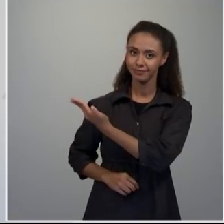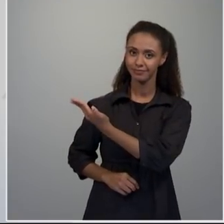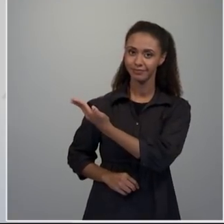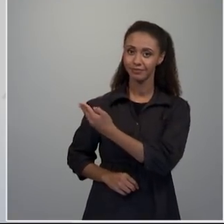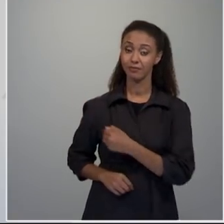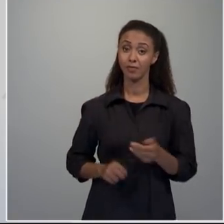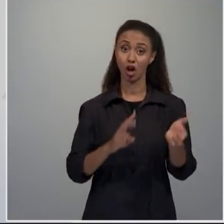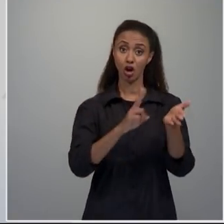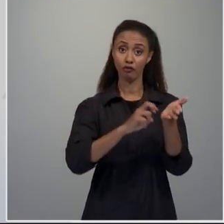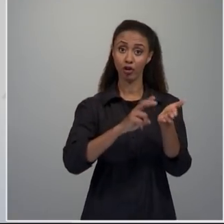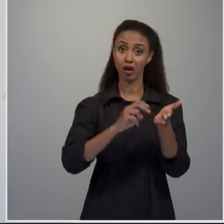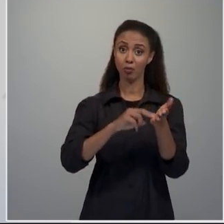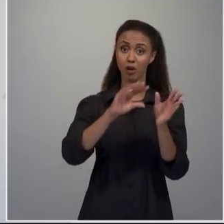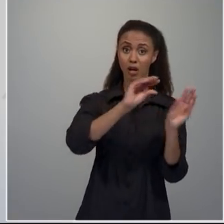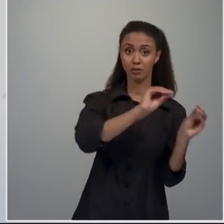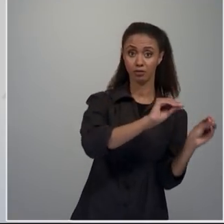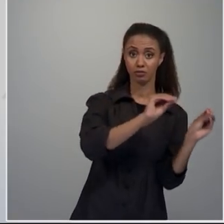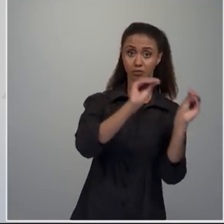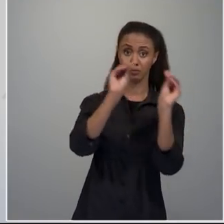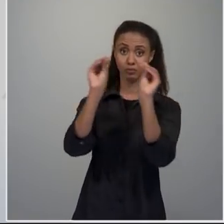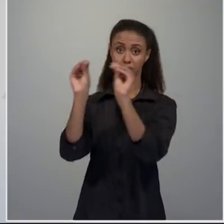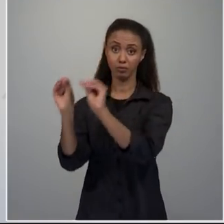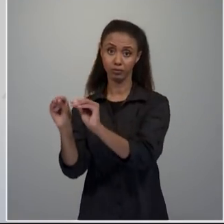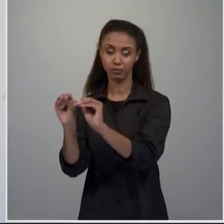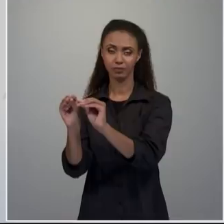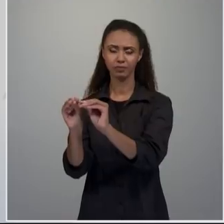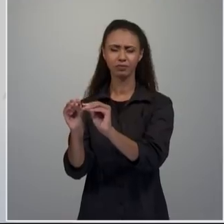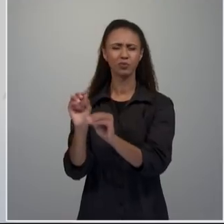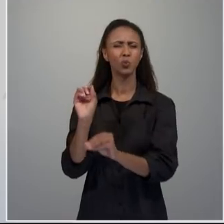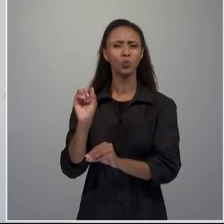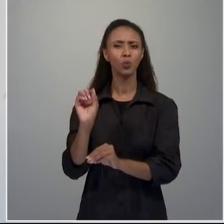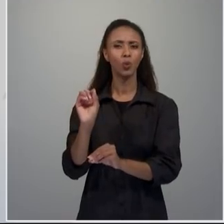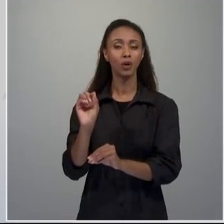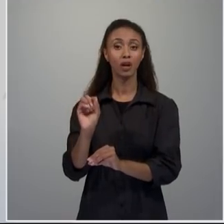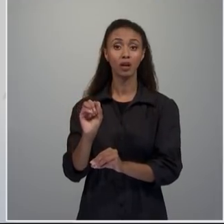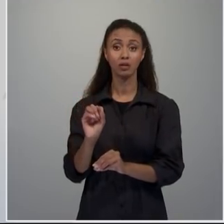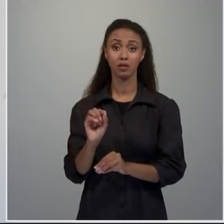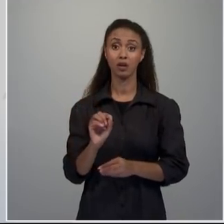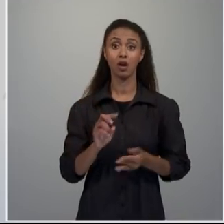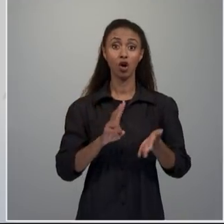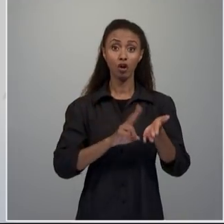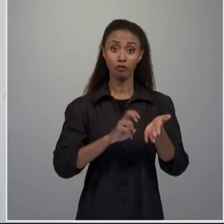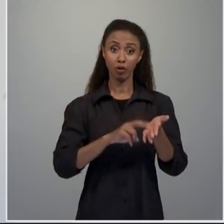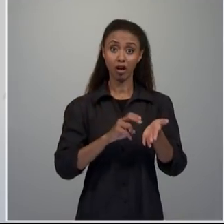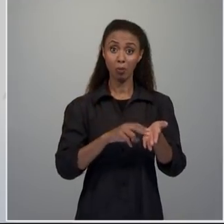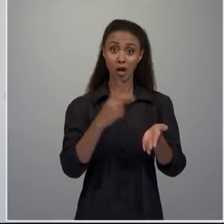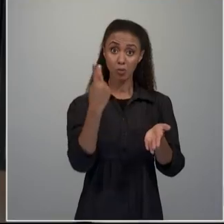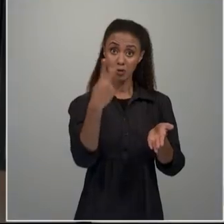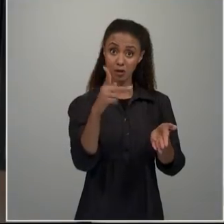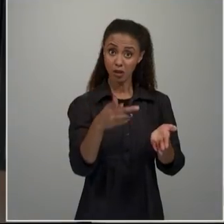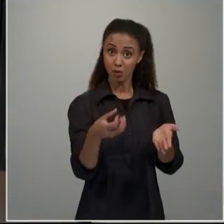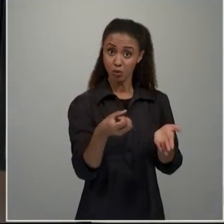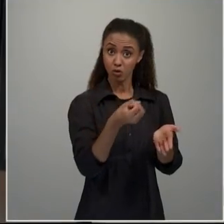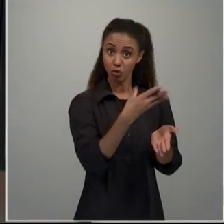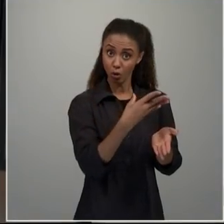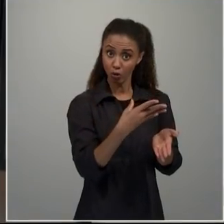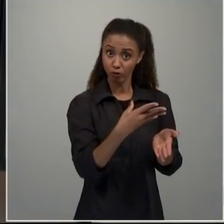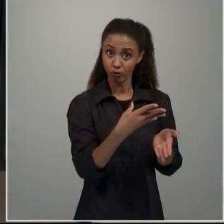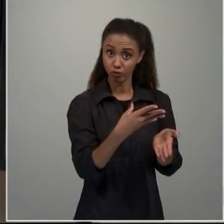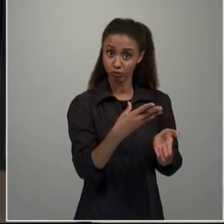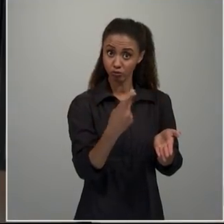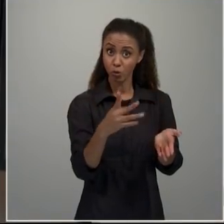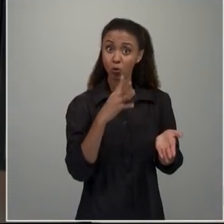você vem em importar vocabulário você traz essa possibilidade de colocar um vocabulário seu uma palavra nova